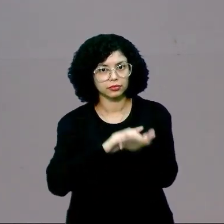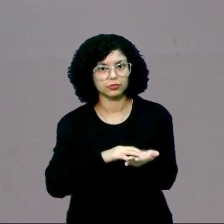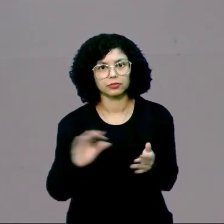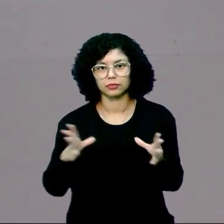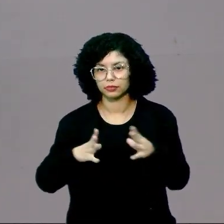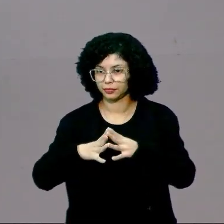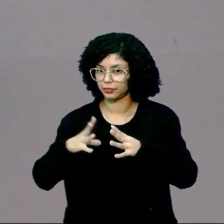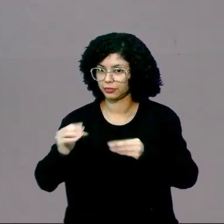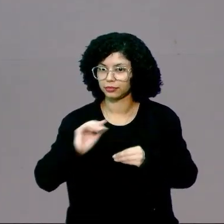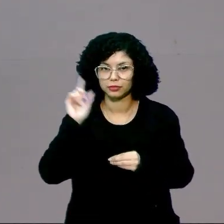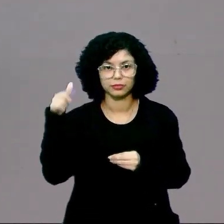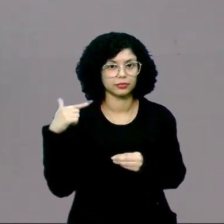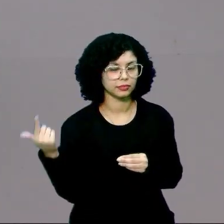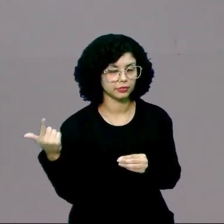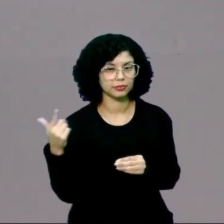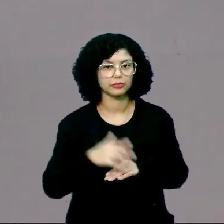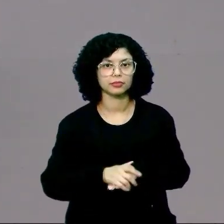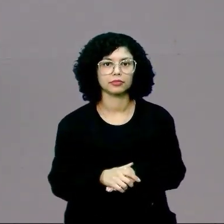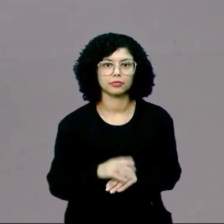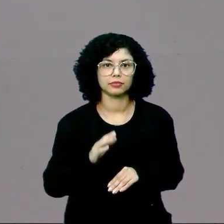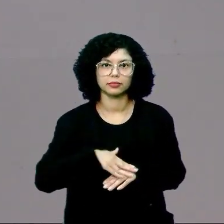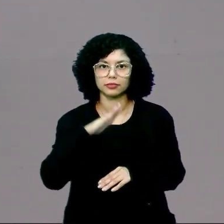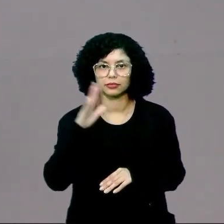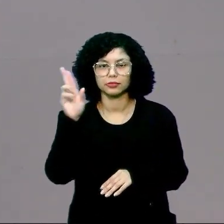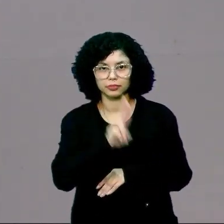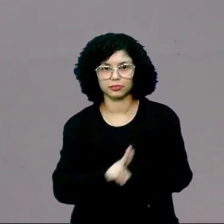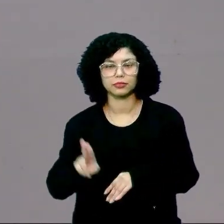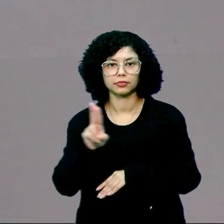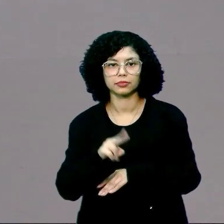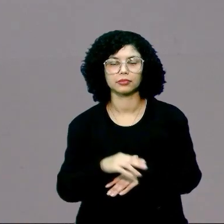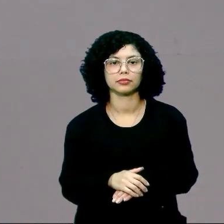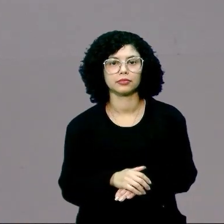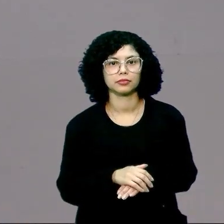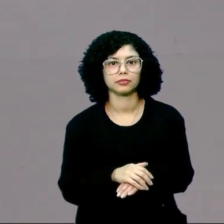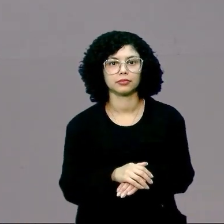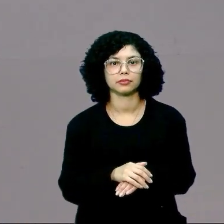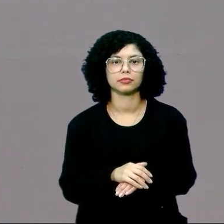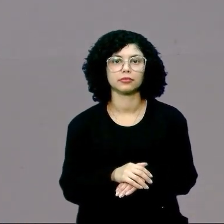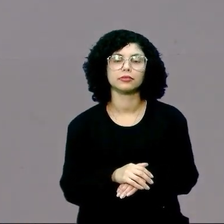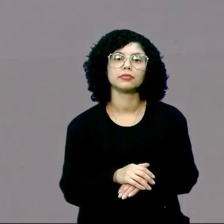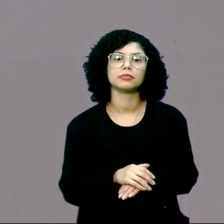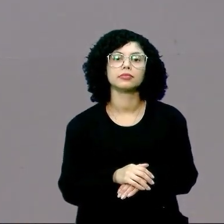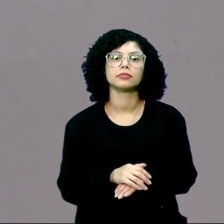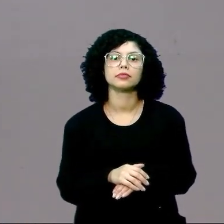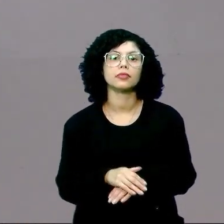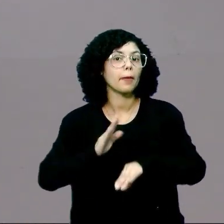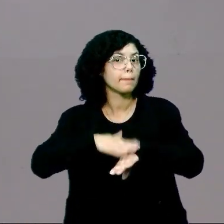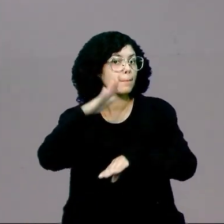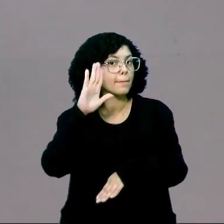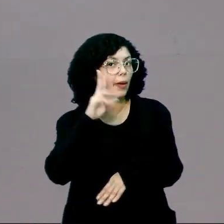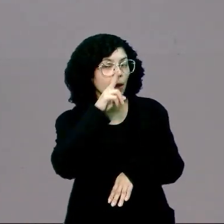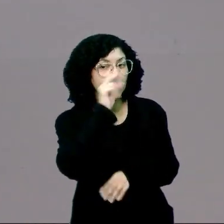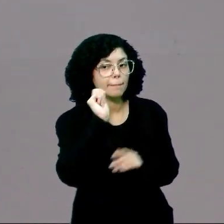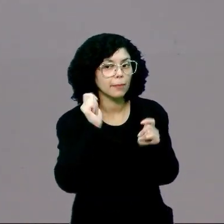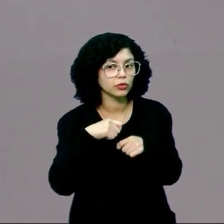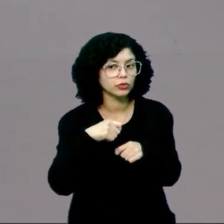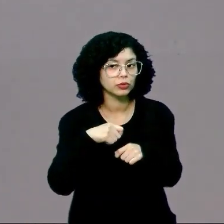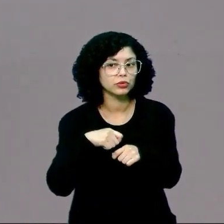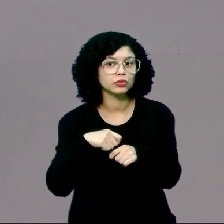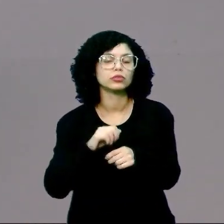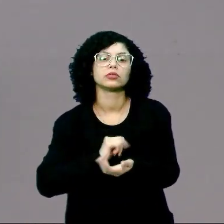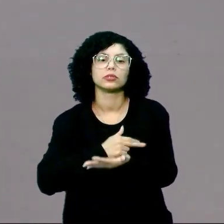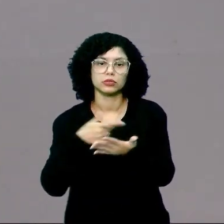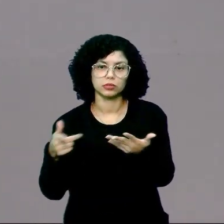já sumiram por outros gêneros, mas, né, utilizados e mais, digamos, com mais possibilidades, com